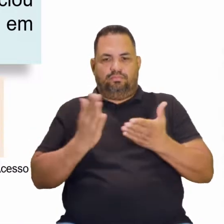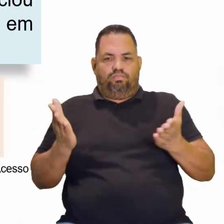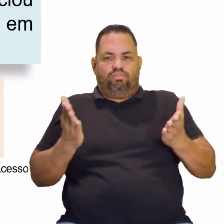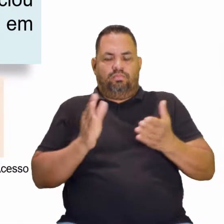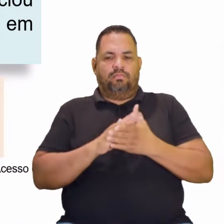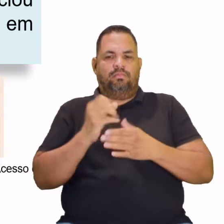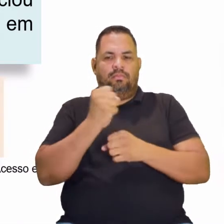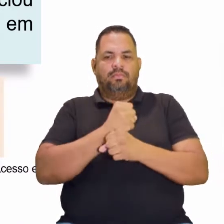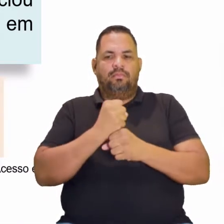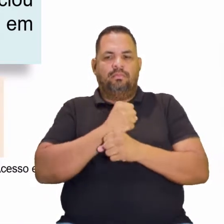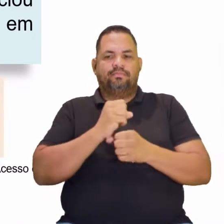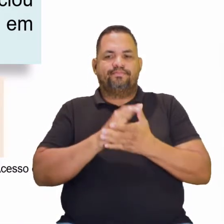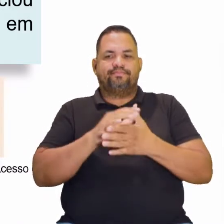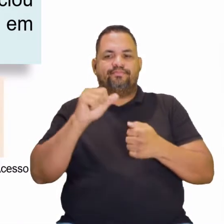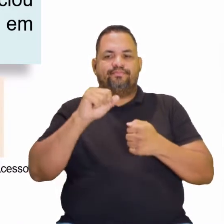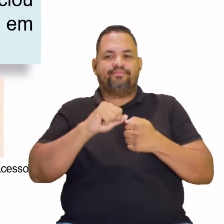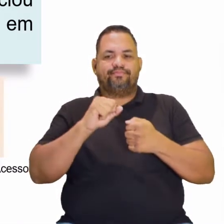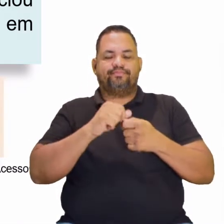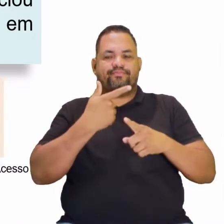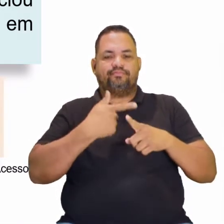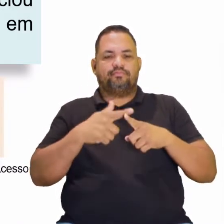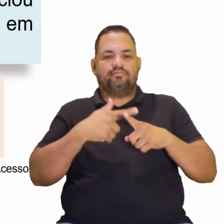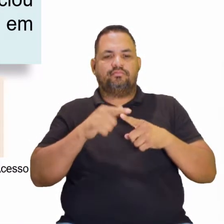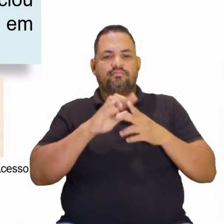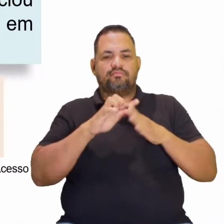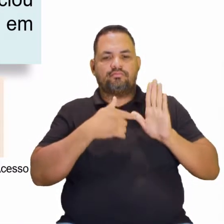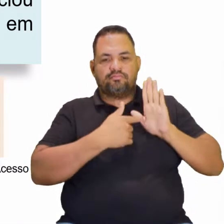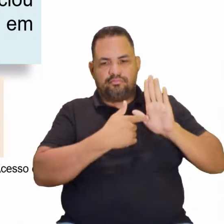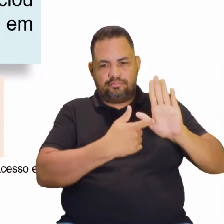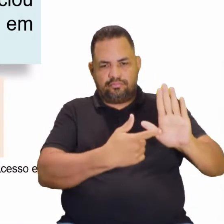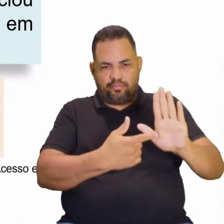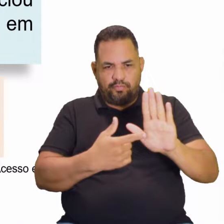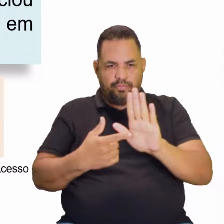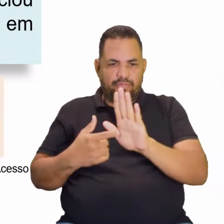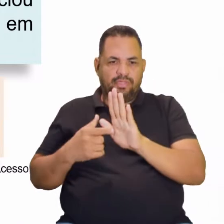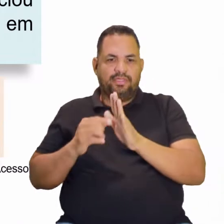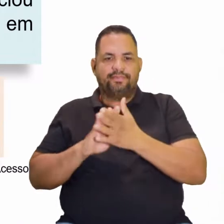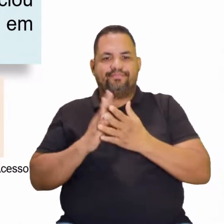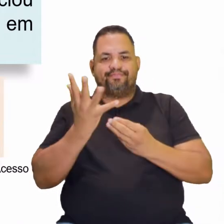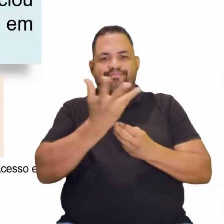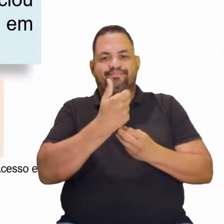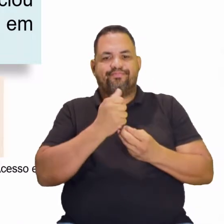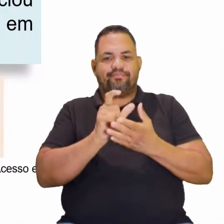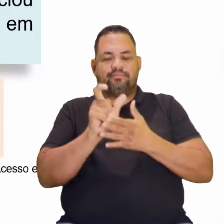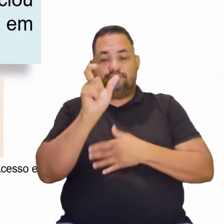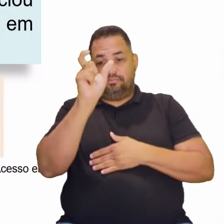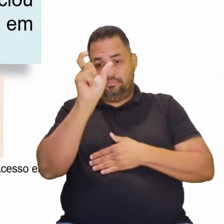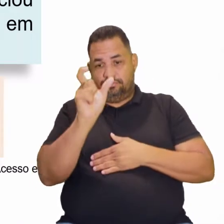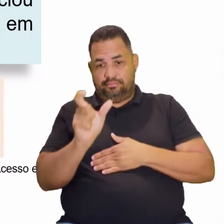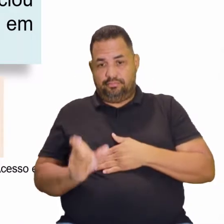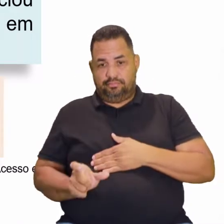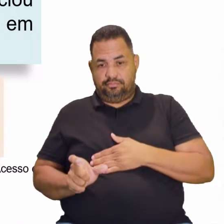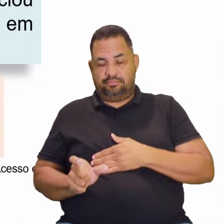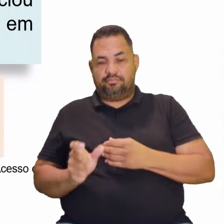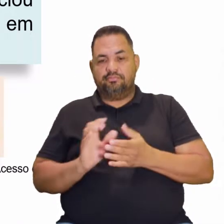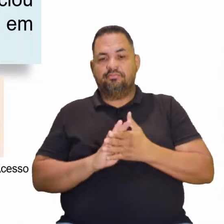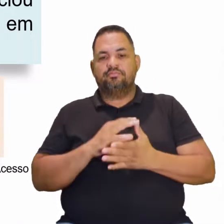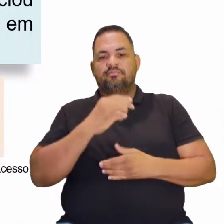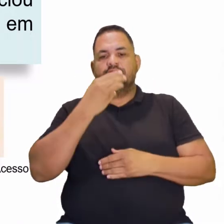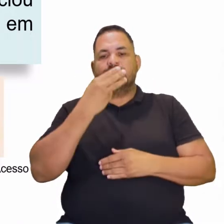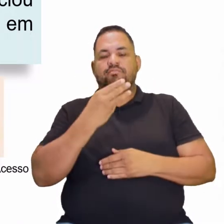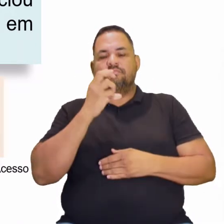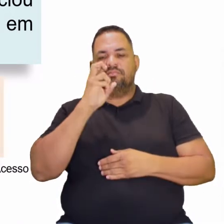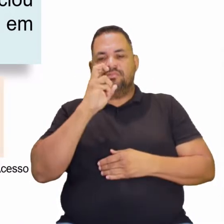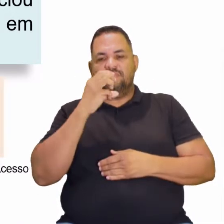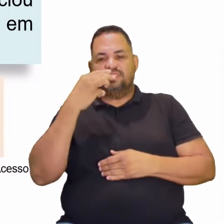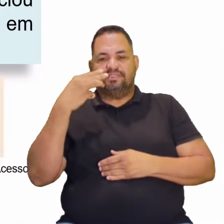naquele ano, houve o quê? Uma polêmica de uma exposição artística individual, com 53 obras. Poderíamos ter